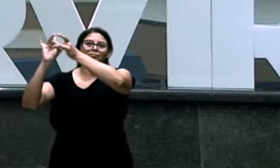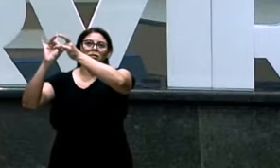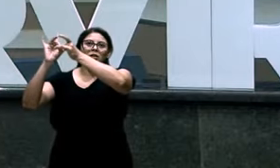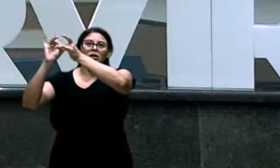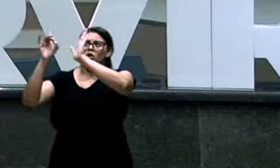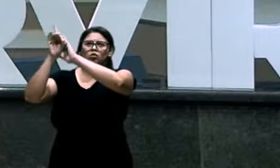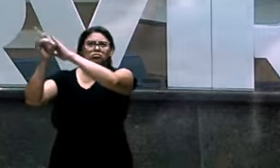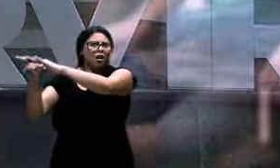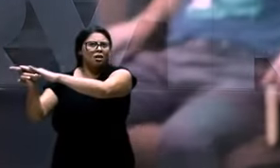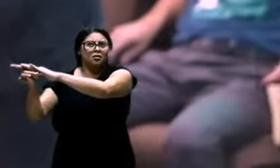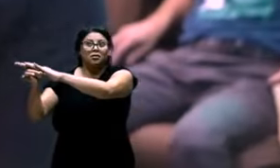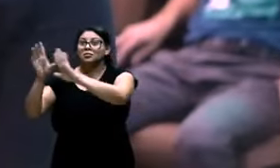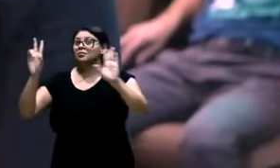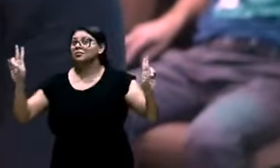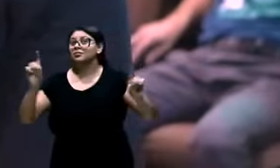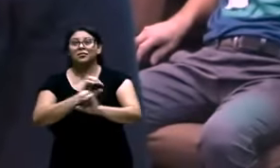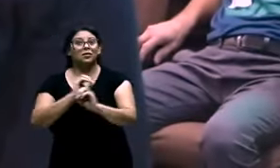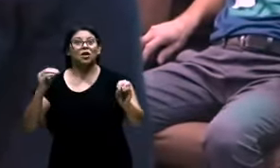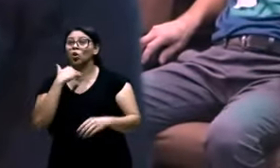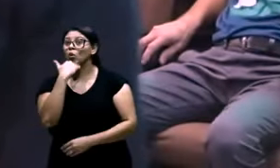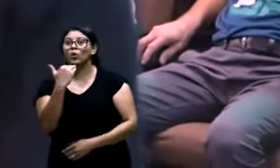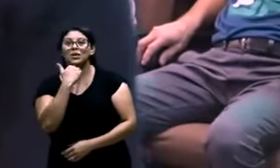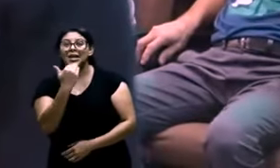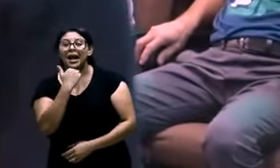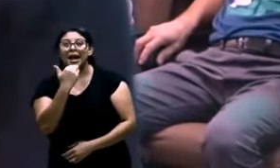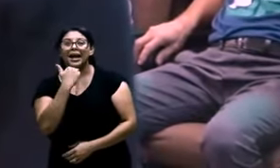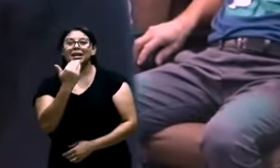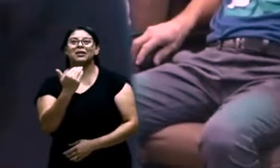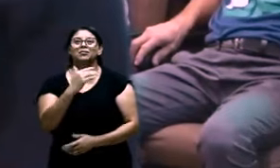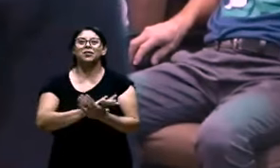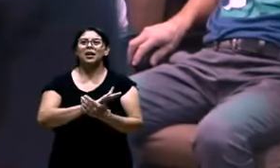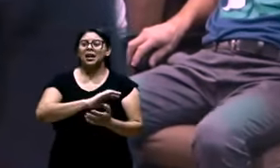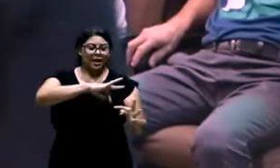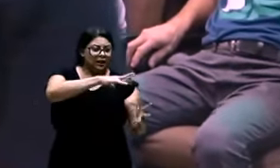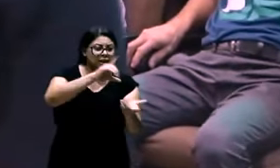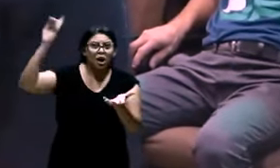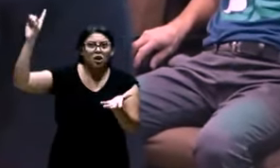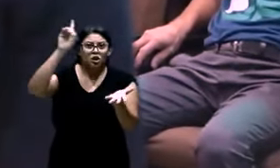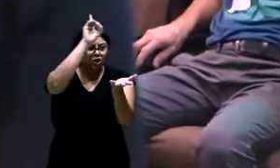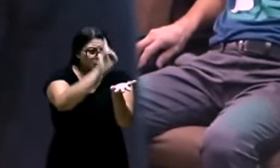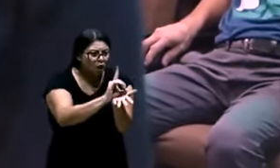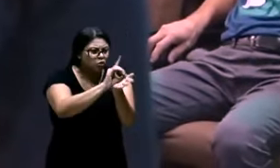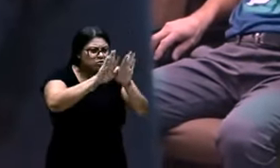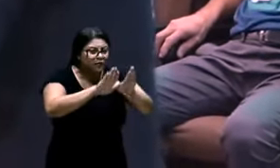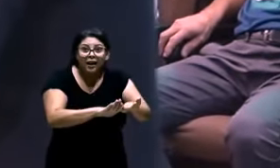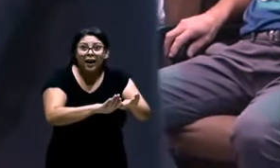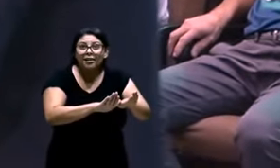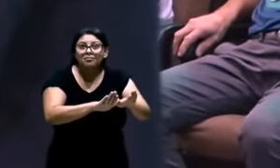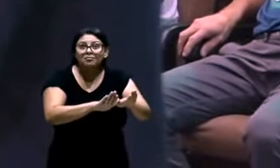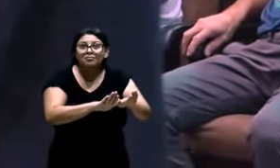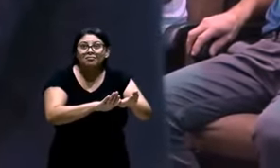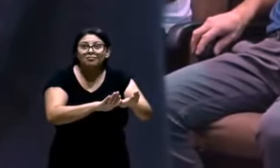ele nada do que foi feito se fez. Poderia Deus habitar na terra? Versos 14.